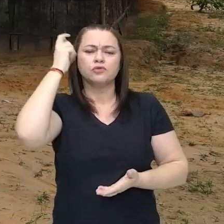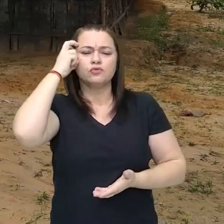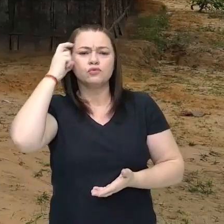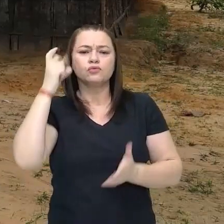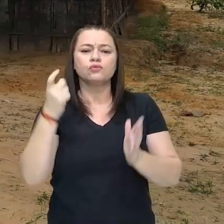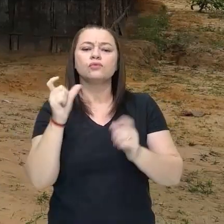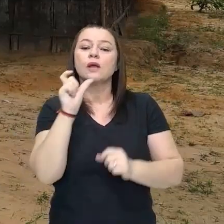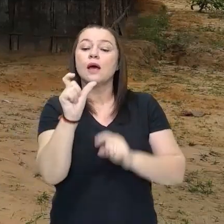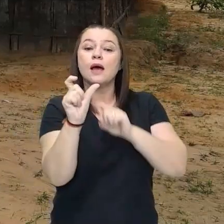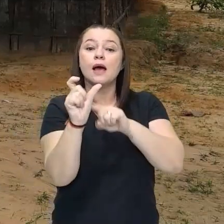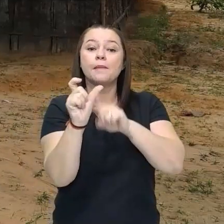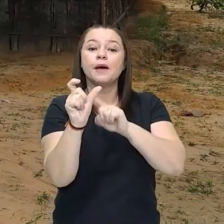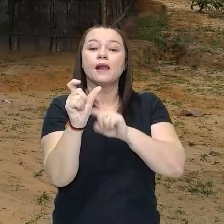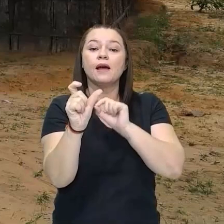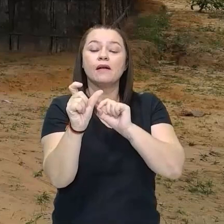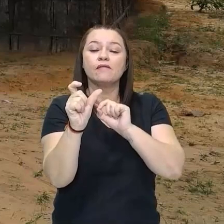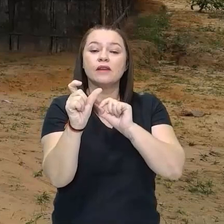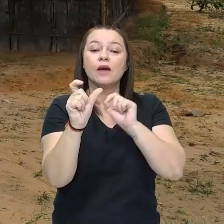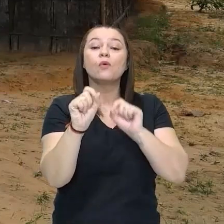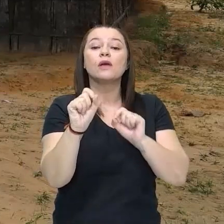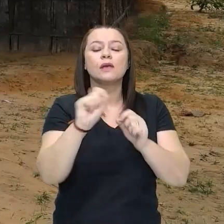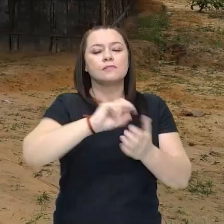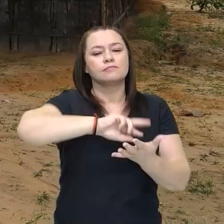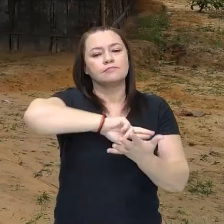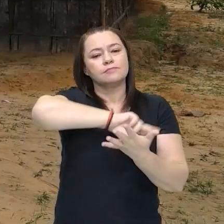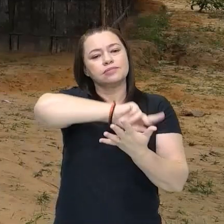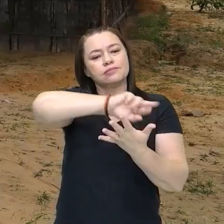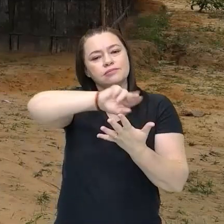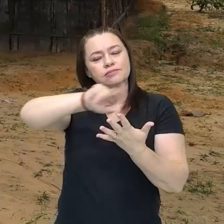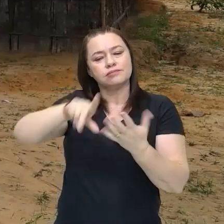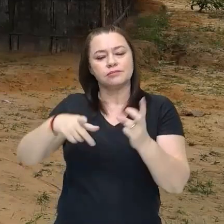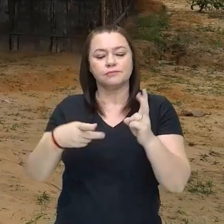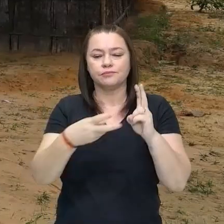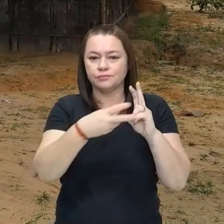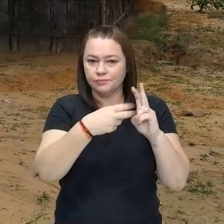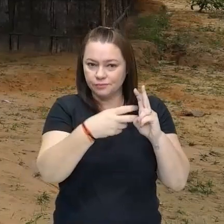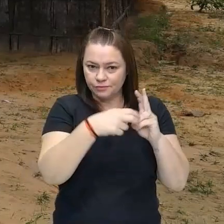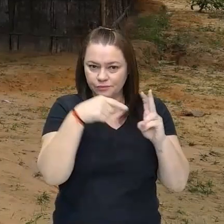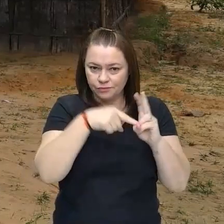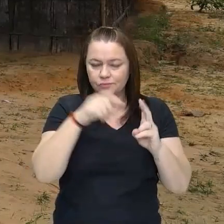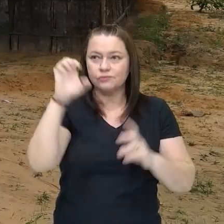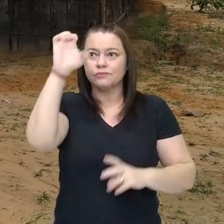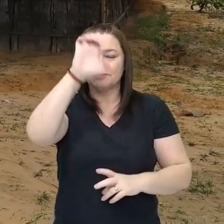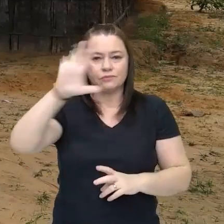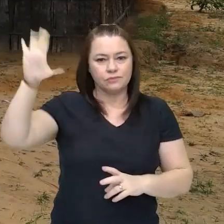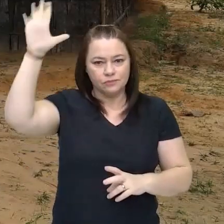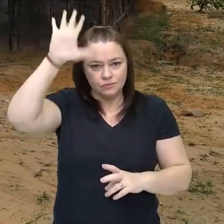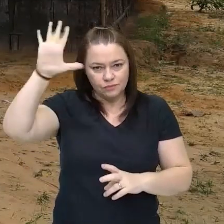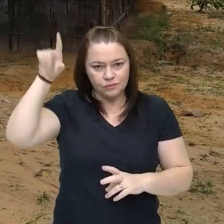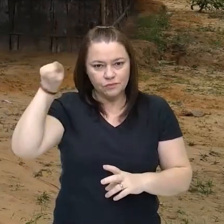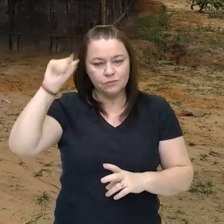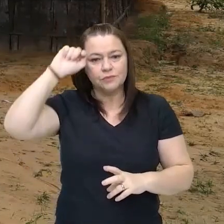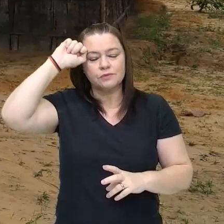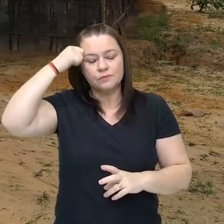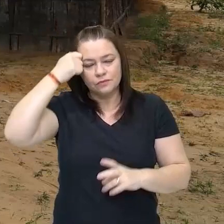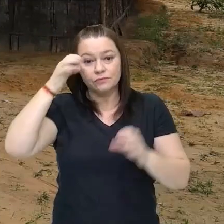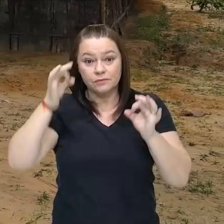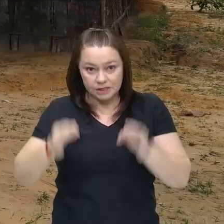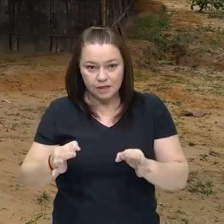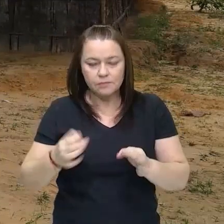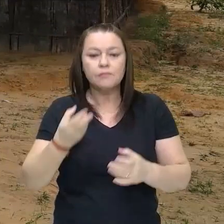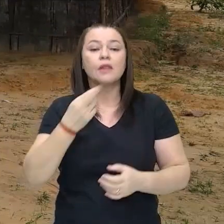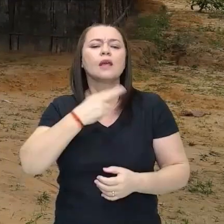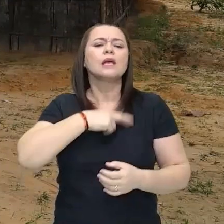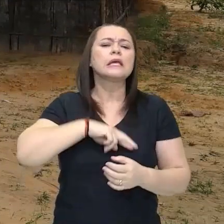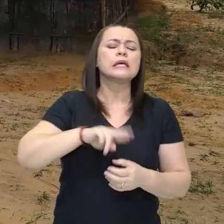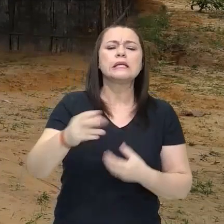é diversidade. Do indígena, do europeu, do africano. Certo? E professor, e